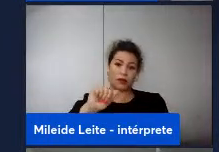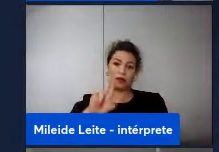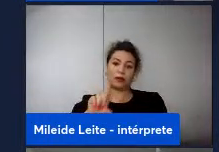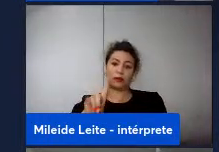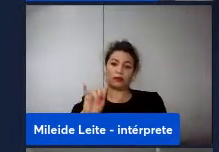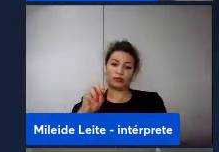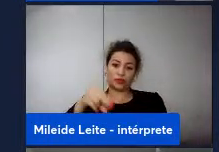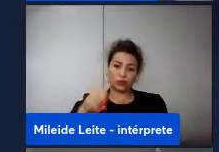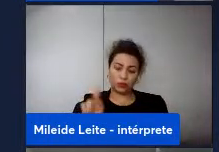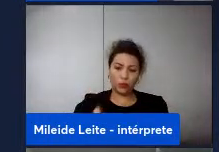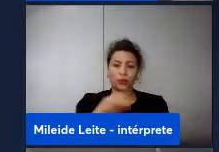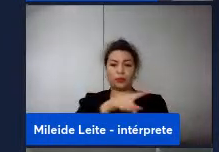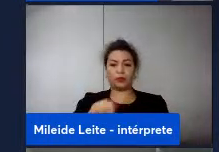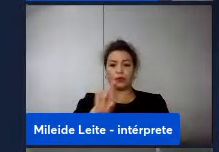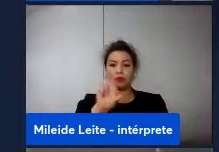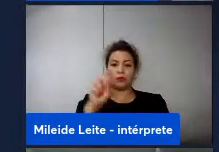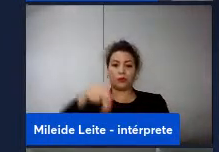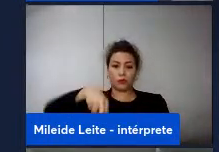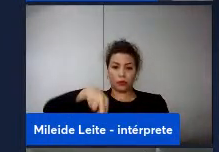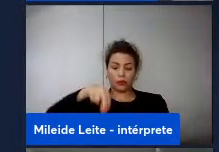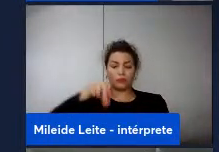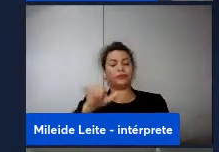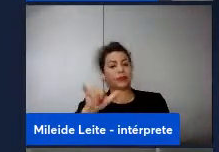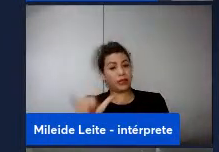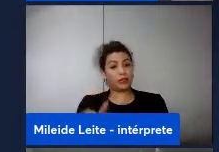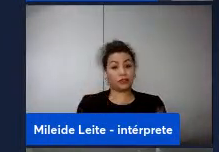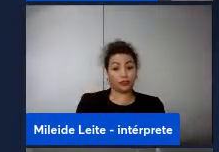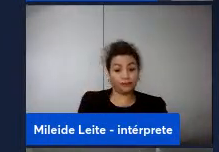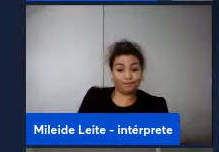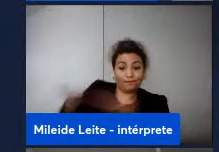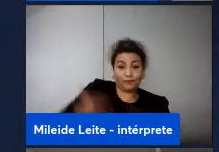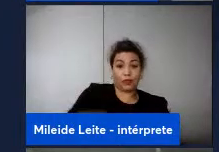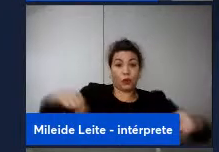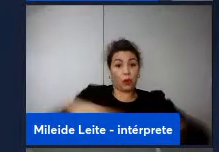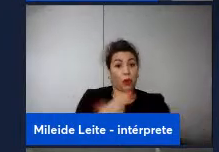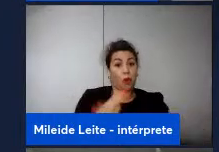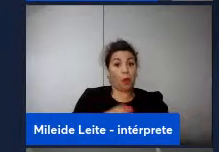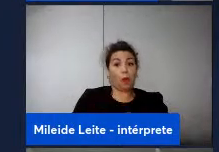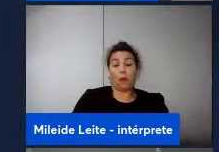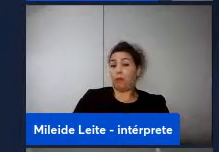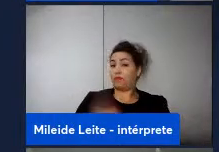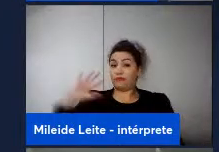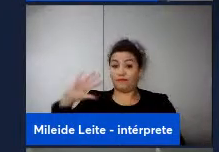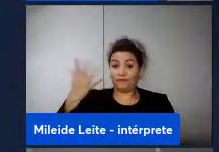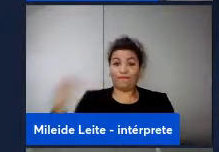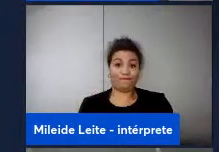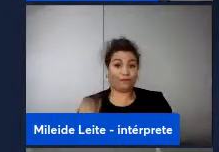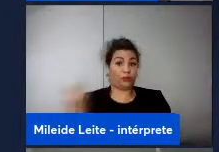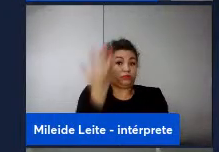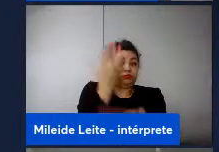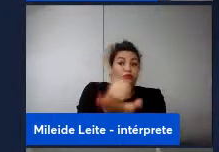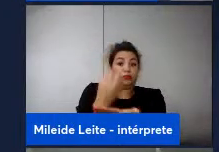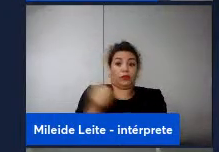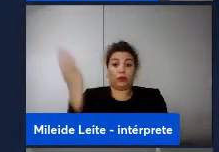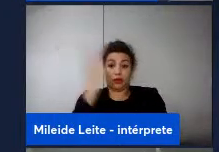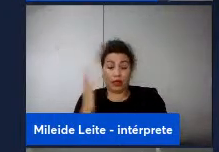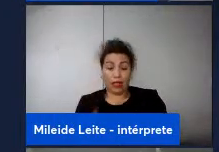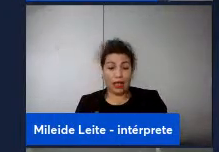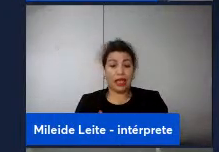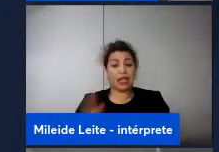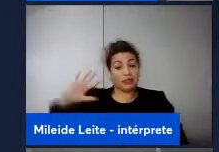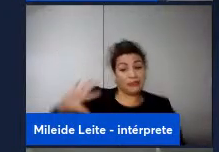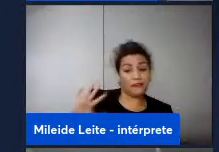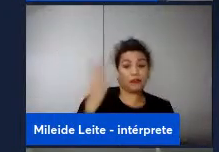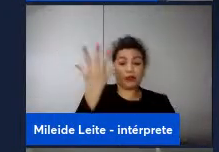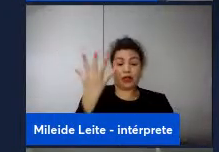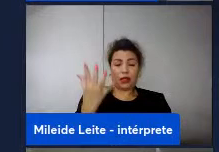Ronei para a grandiosa empreitada de trazer para a UESB o maior evento de alfabetização do Brasil. A jornada é o momento